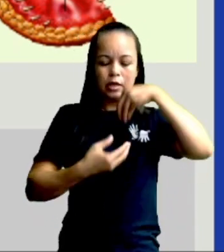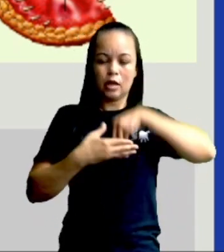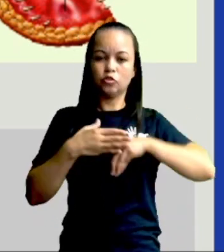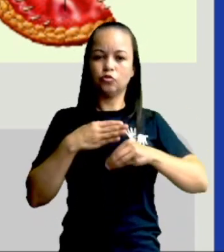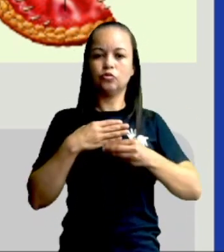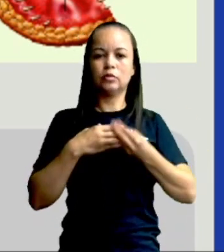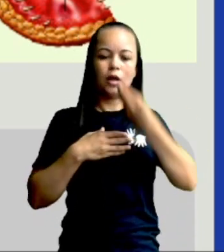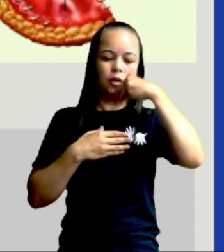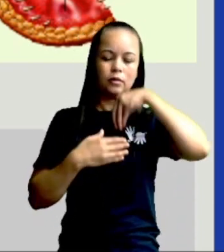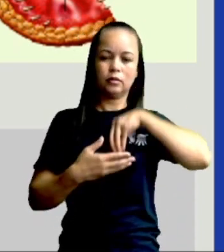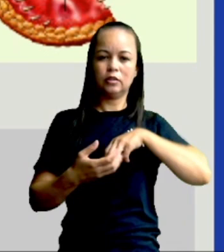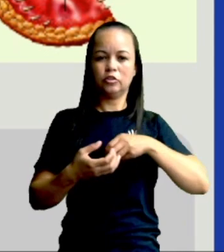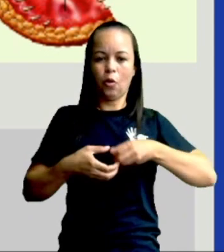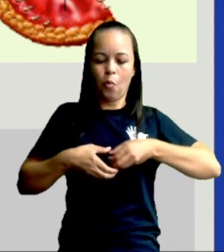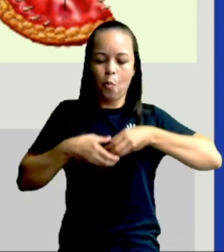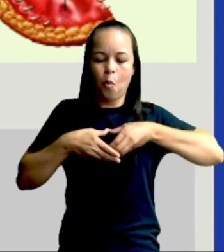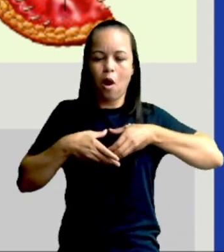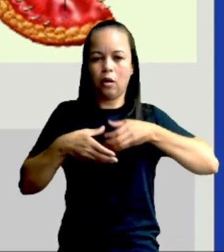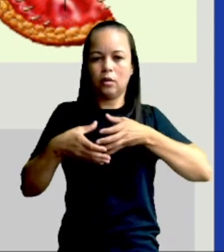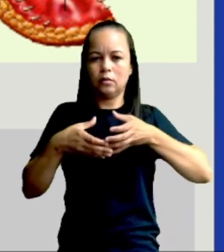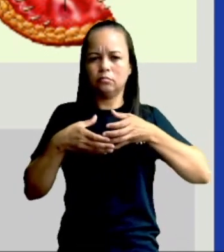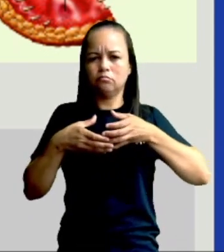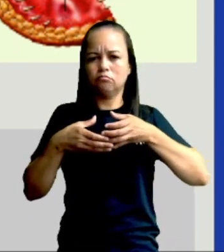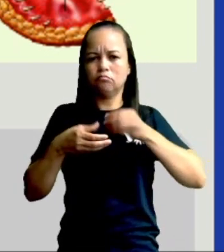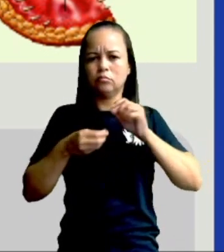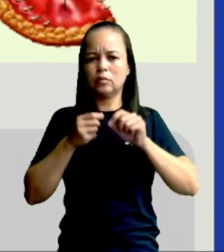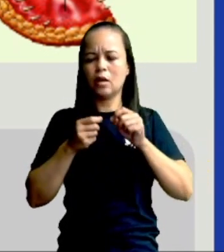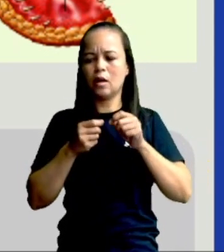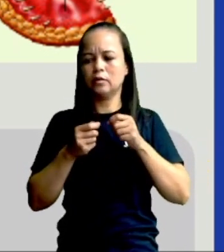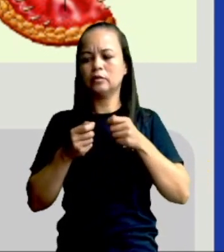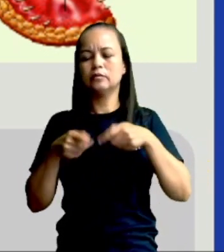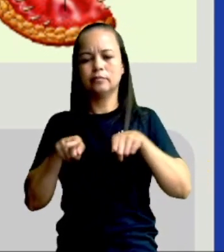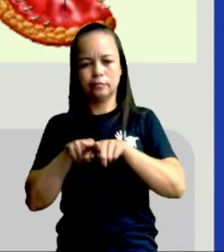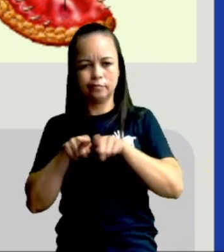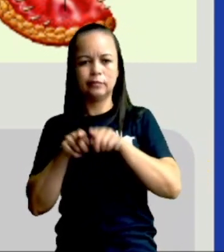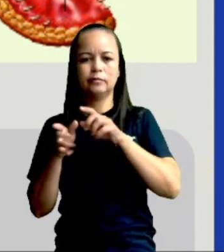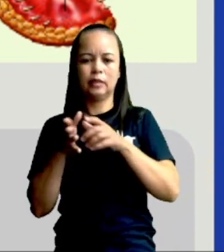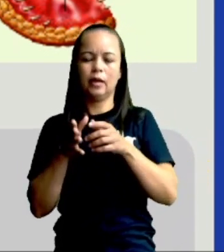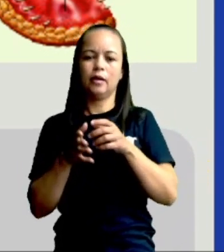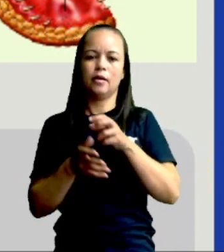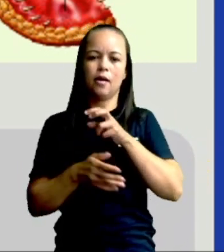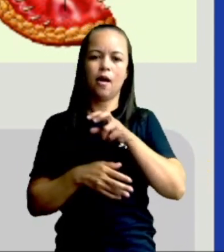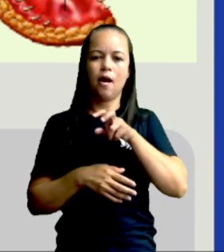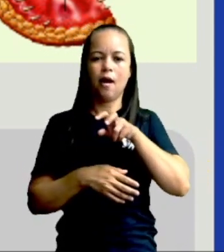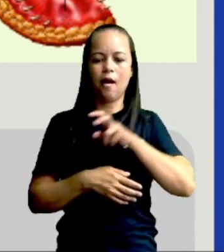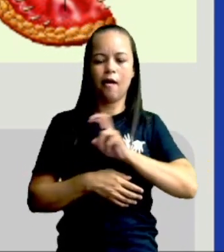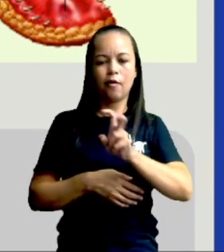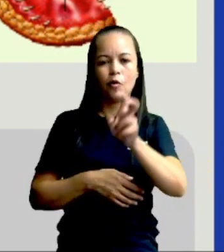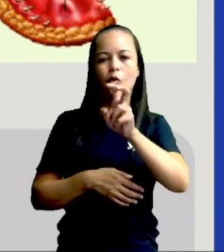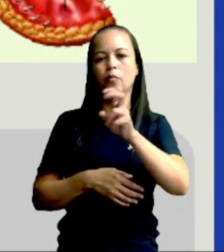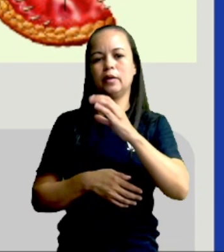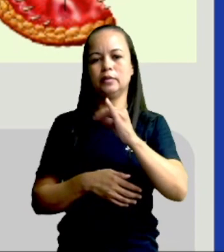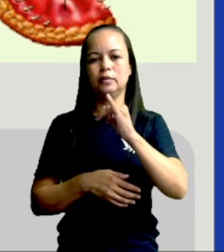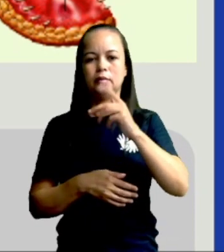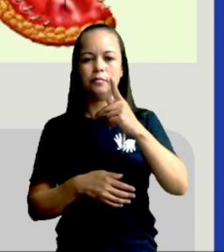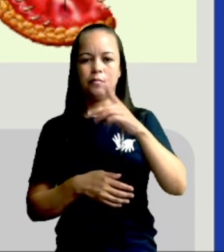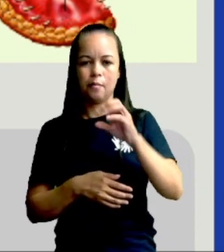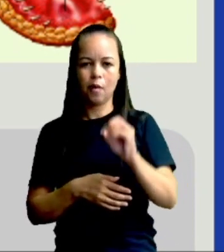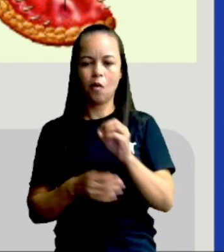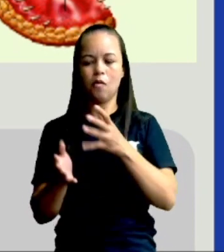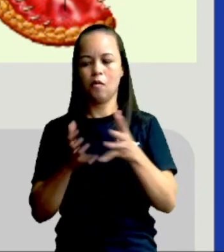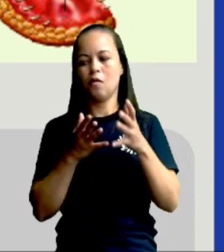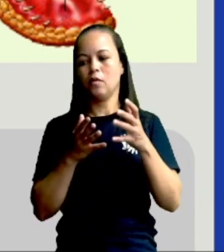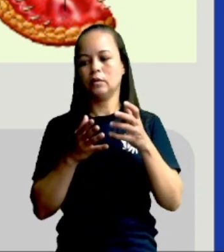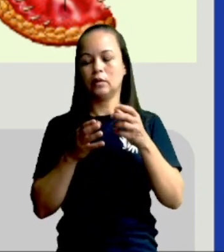do alimento. A cobra cipó, ela já possui os dentes de veneno localizados mais atrás da